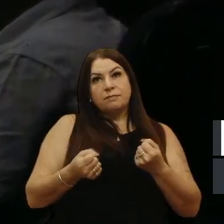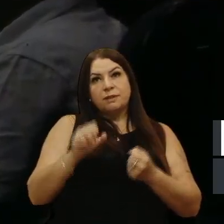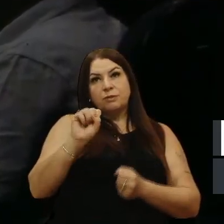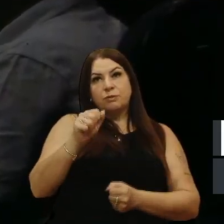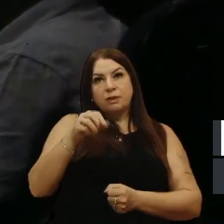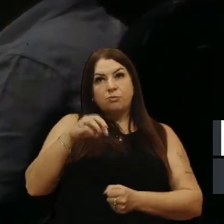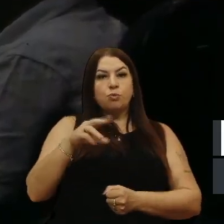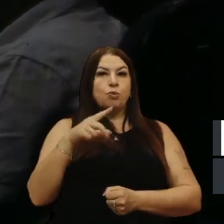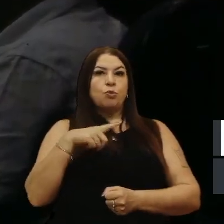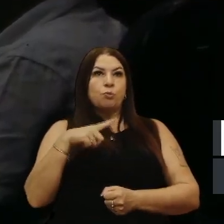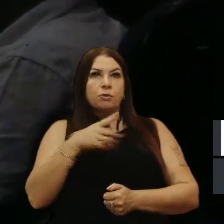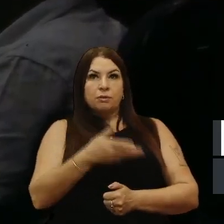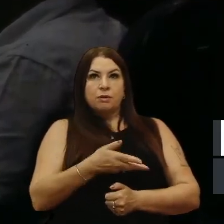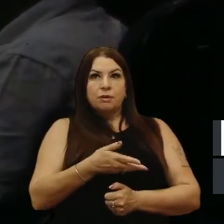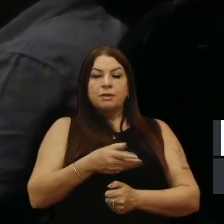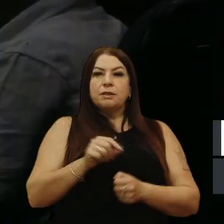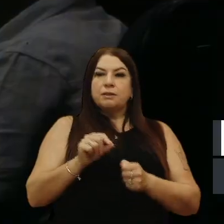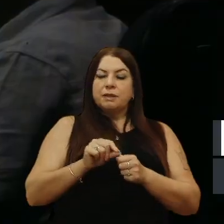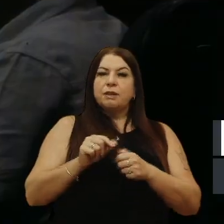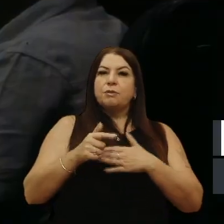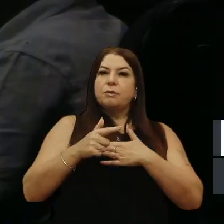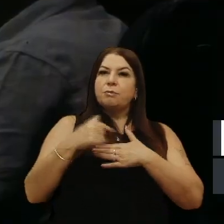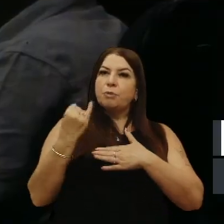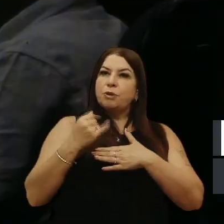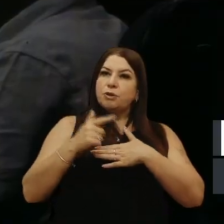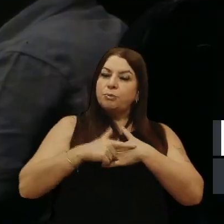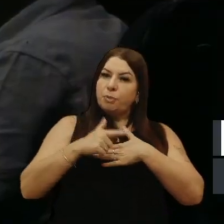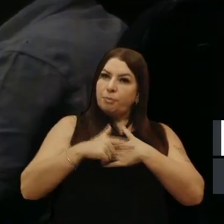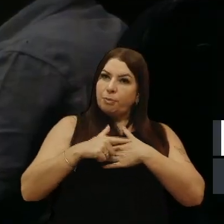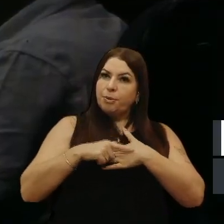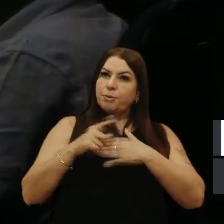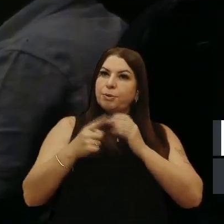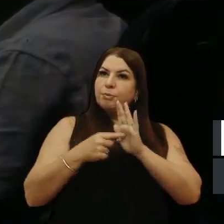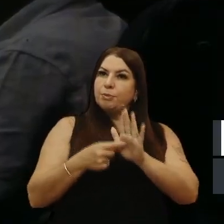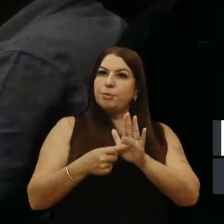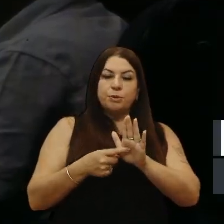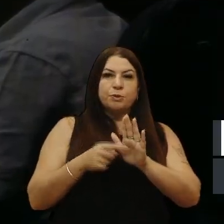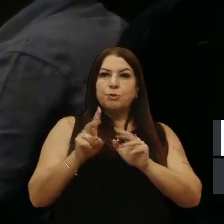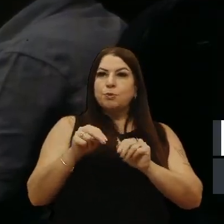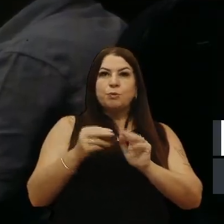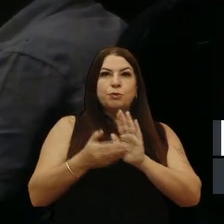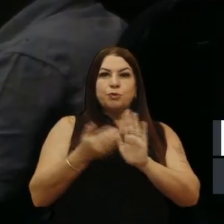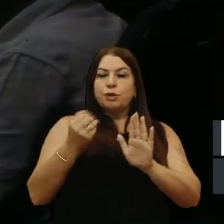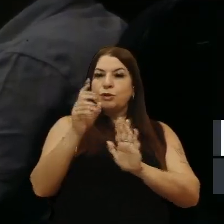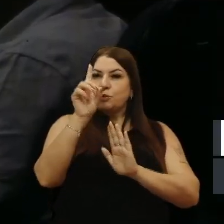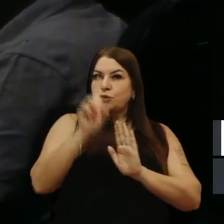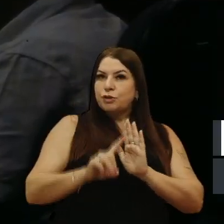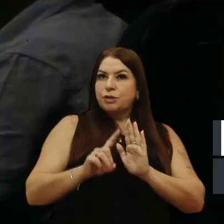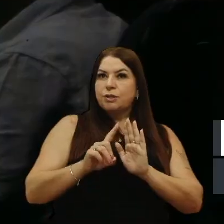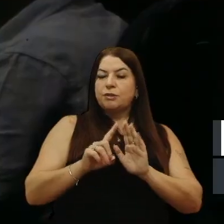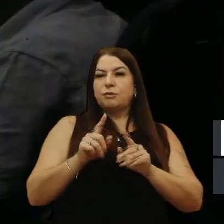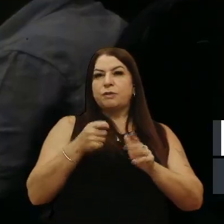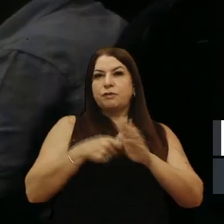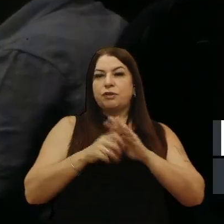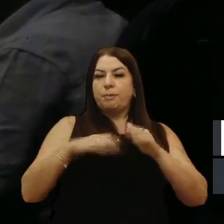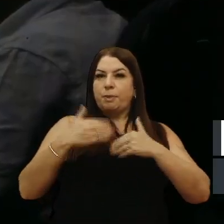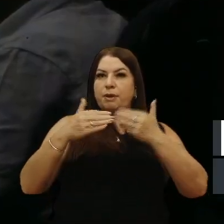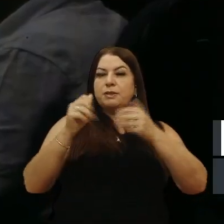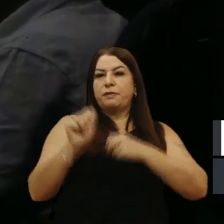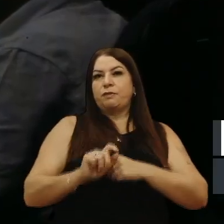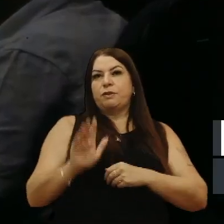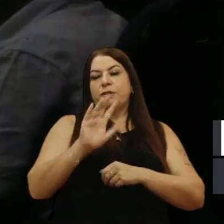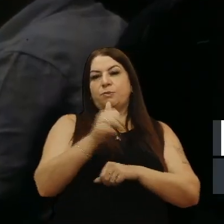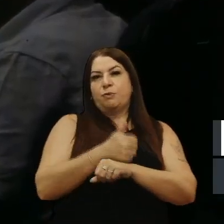da forma como está, cumpre um importante papel, o que demonstra que nós não podemos jamais retirar direitos e sim investir cada vez mais na valorização